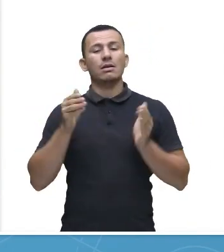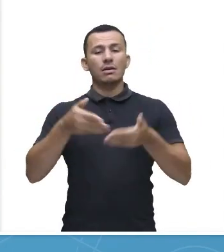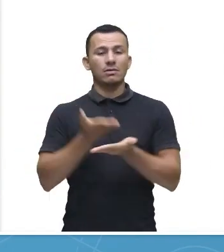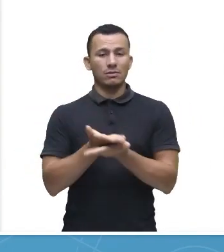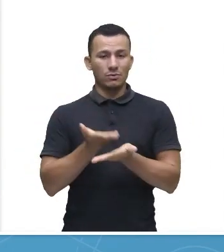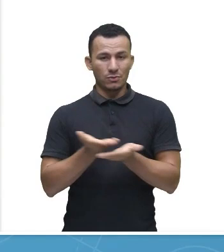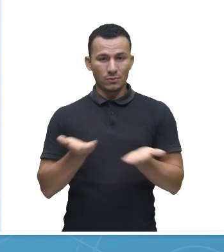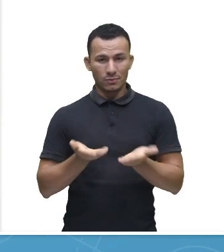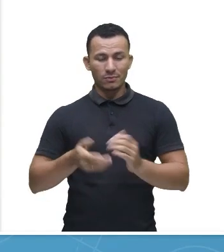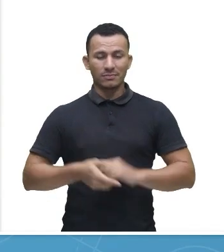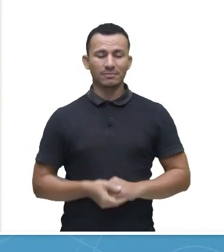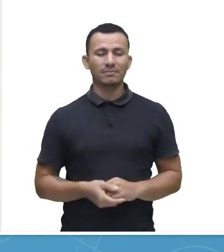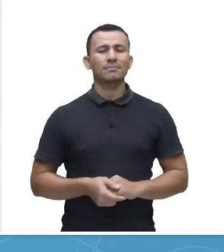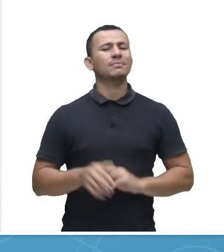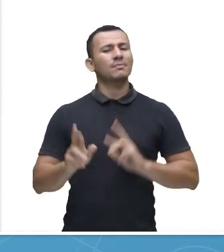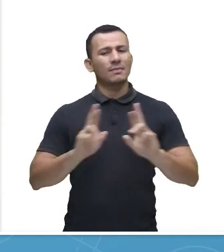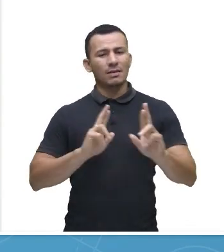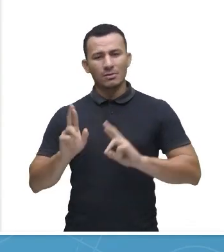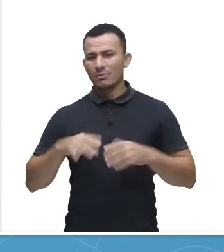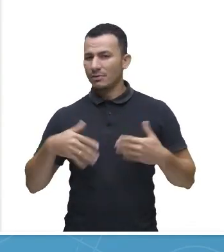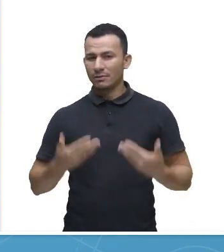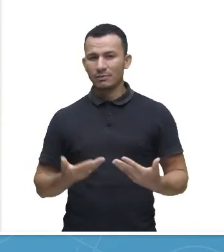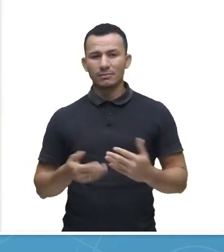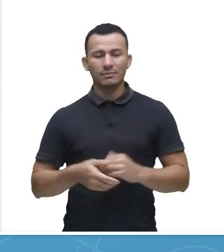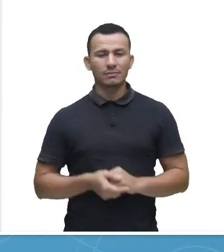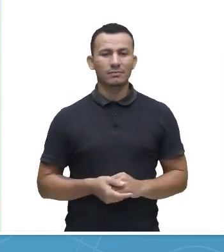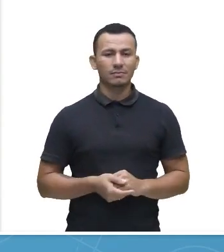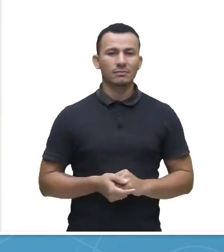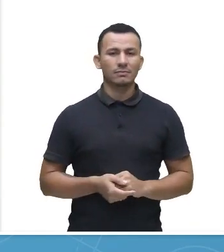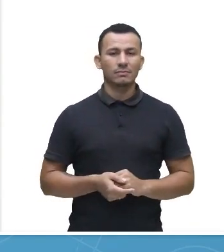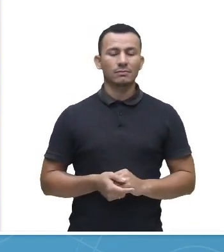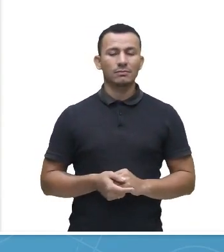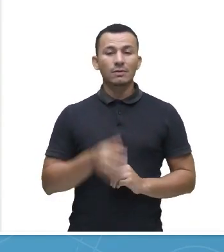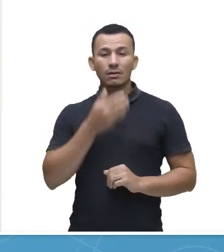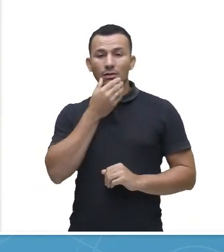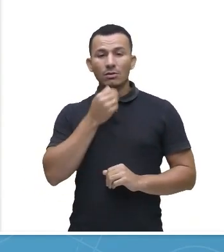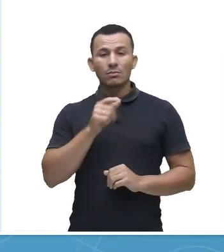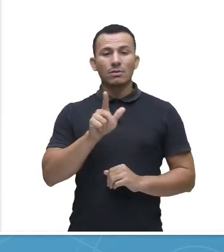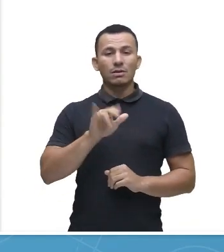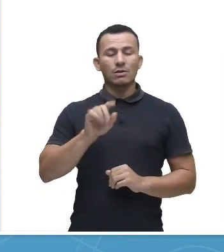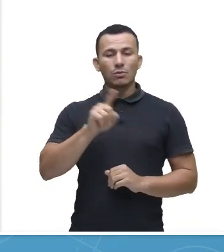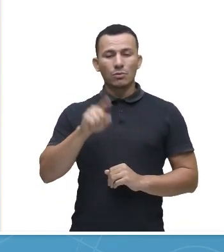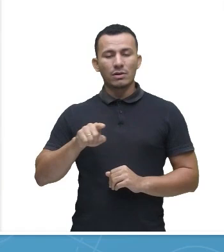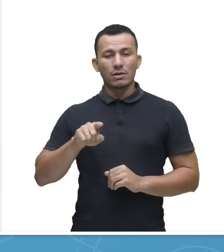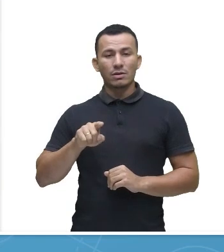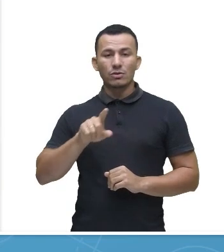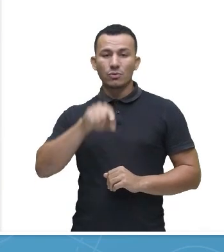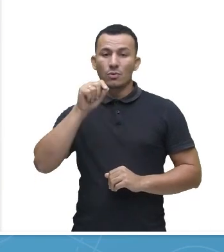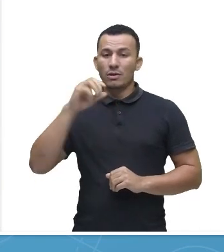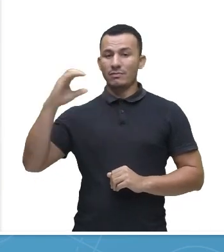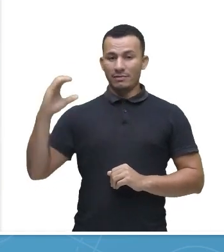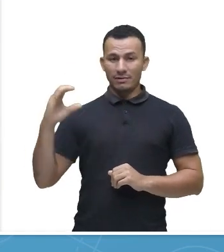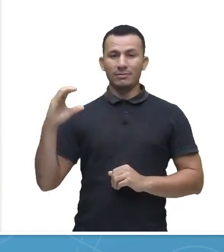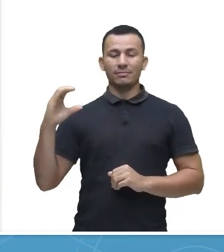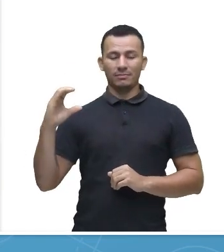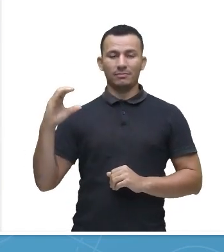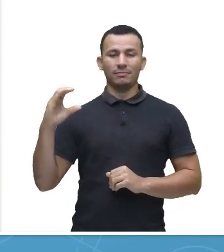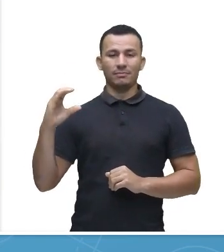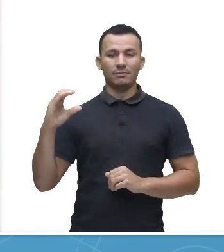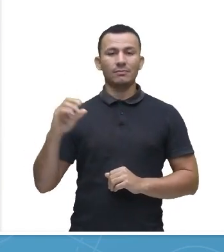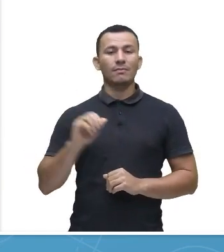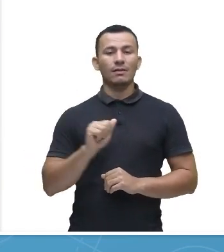quais foram as respostas, começando com Luiz Fabiano, respondeu a letra C.